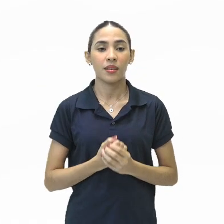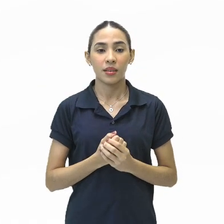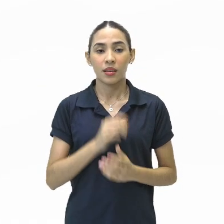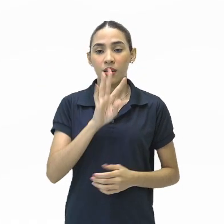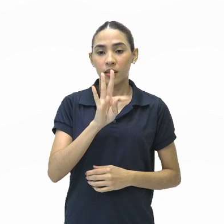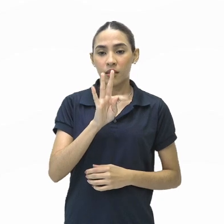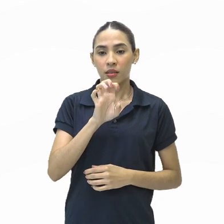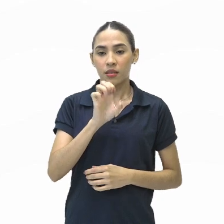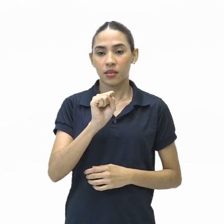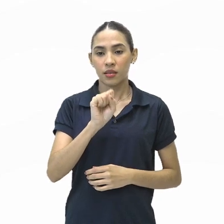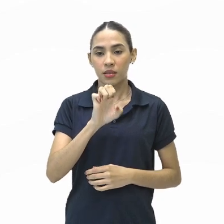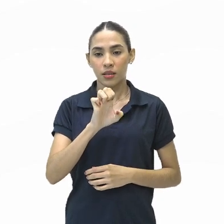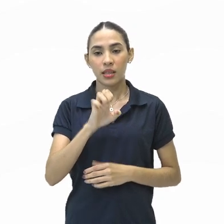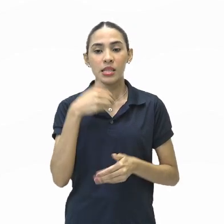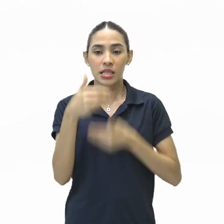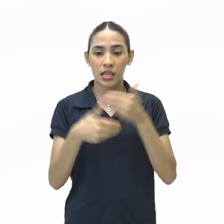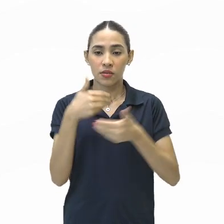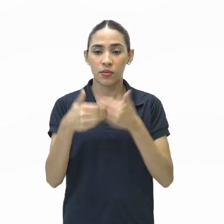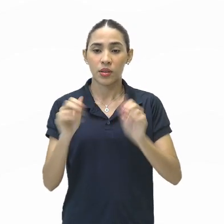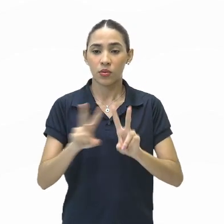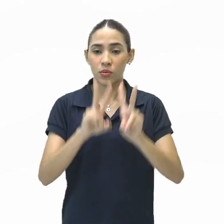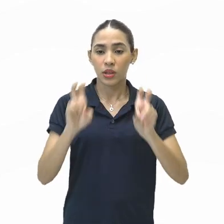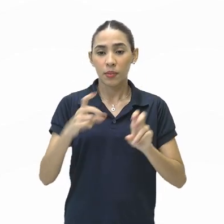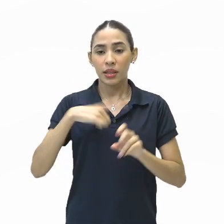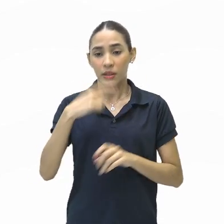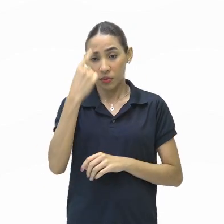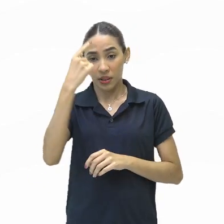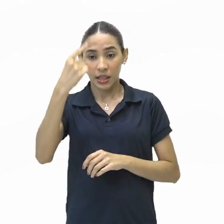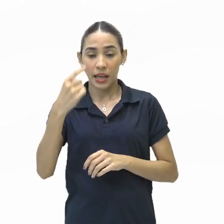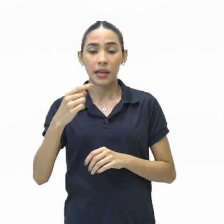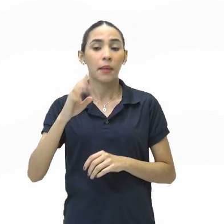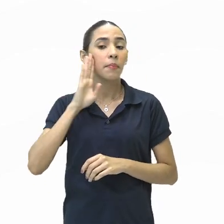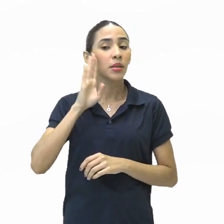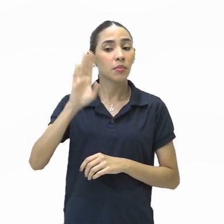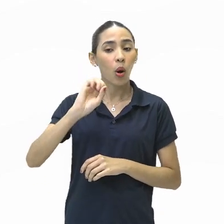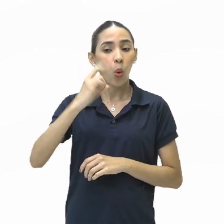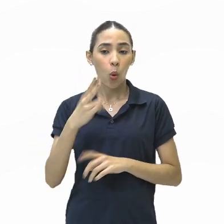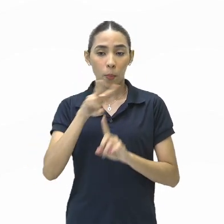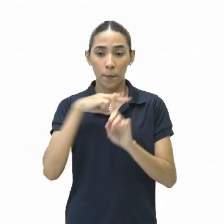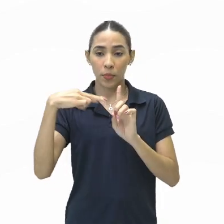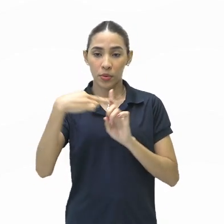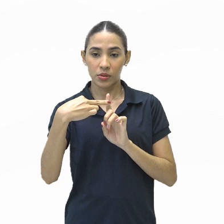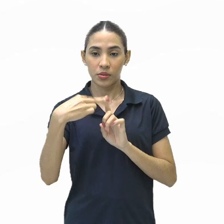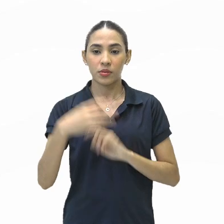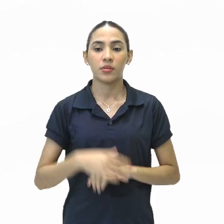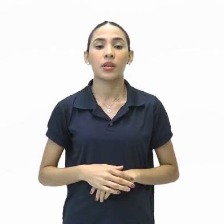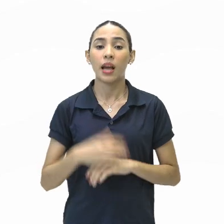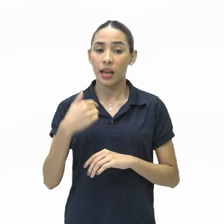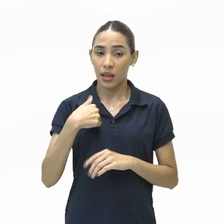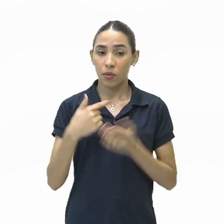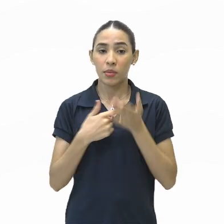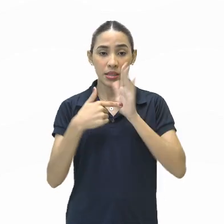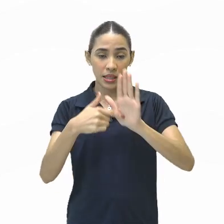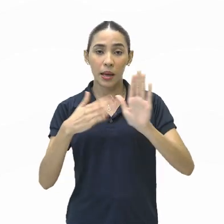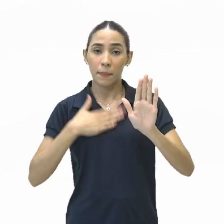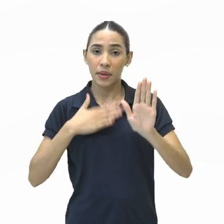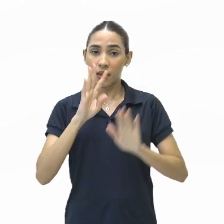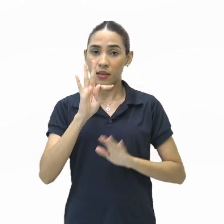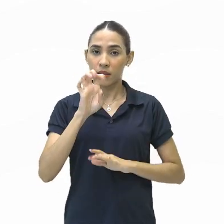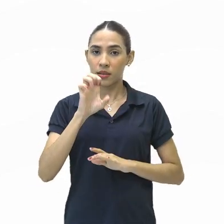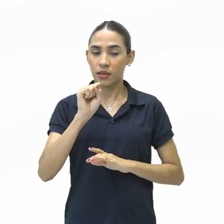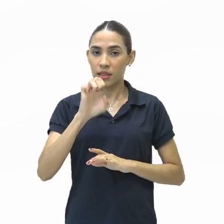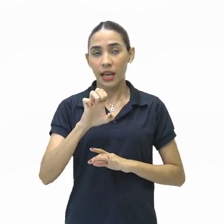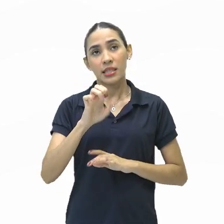ó, o desenvolvimento de um tema a partir de uma ideia central ou ponto de vista. Então, eu trouxe a minha tese, né? Eu já acabei de, por